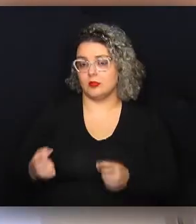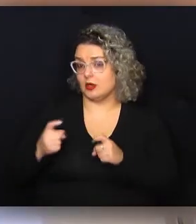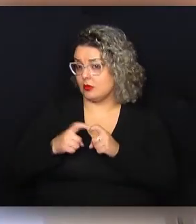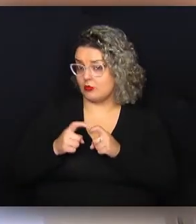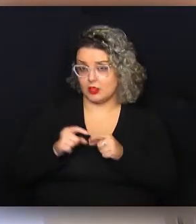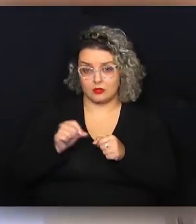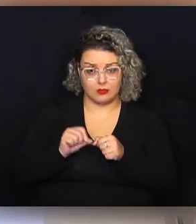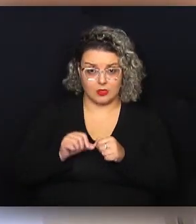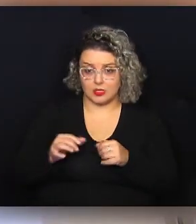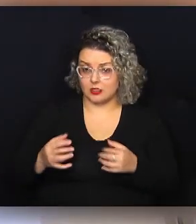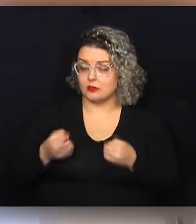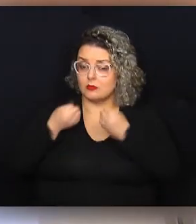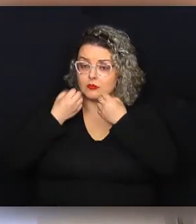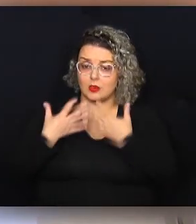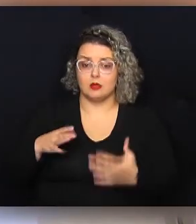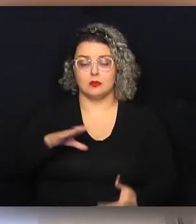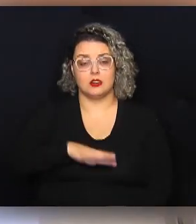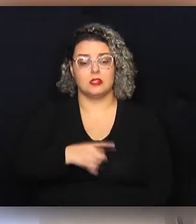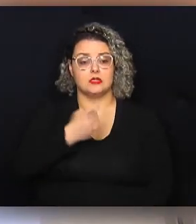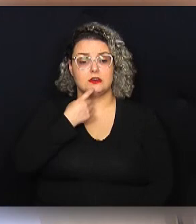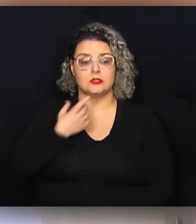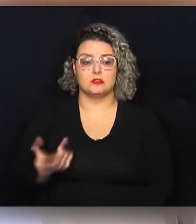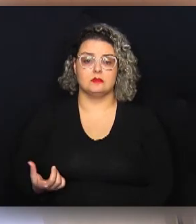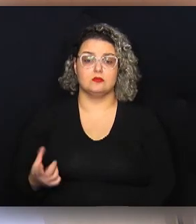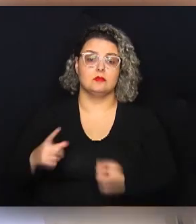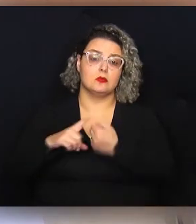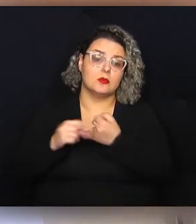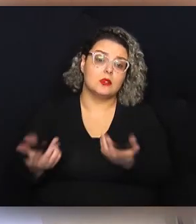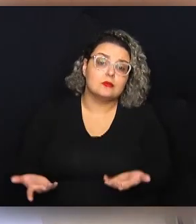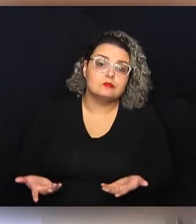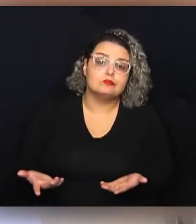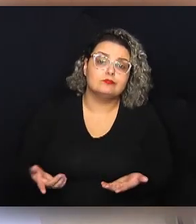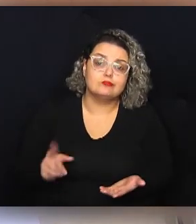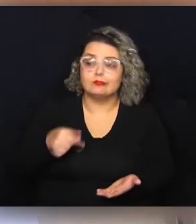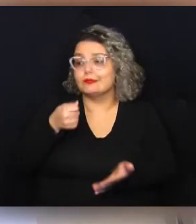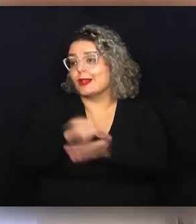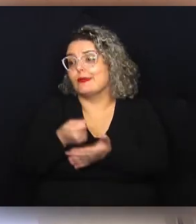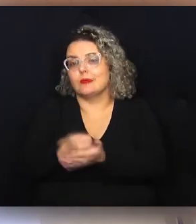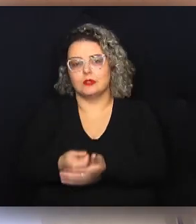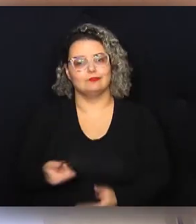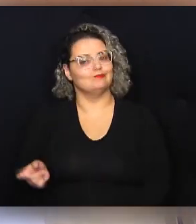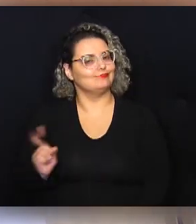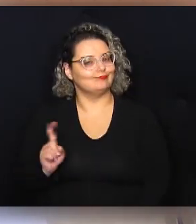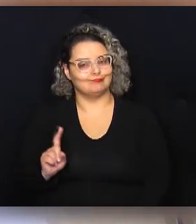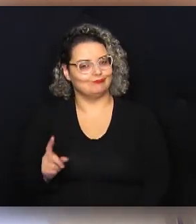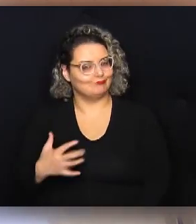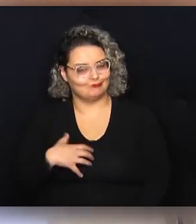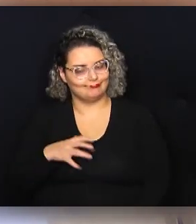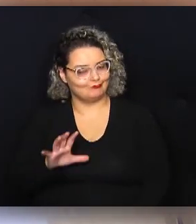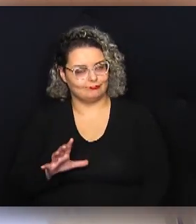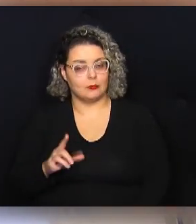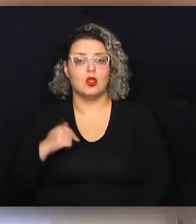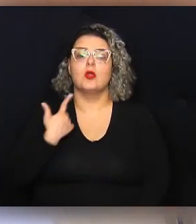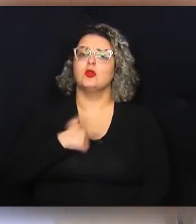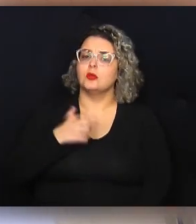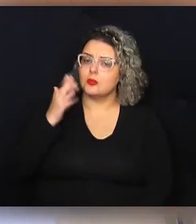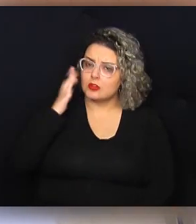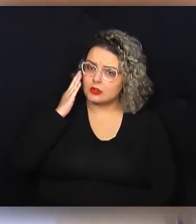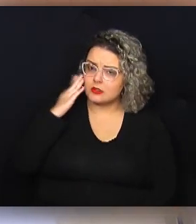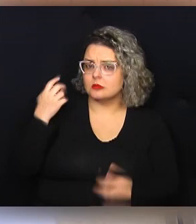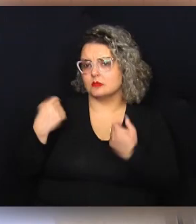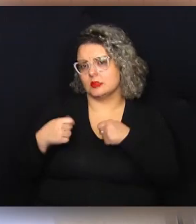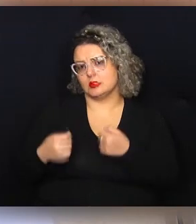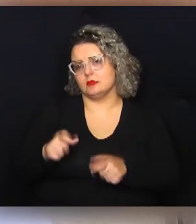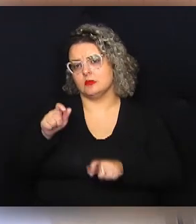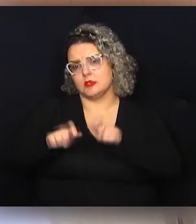um médico faz o bem para Campinas pelo artigo É obrigação dele fazer o bem e não é bem assim nós temos que